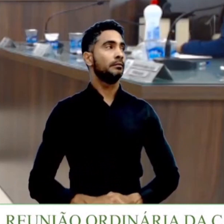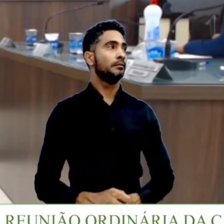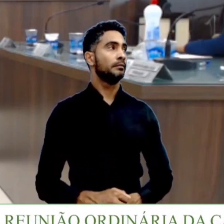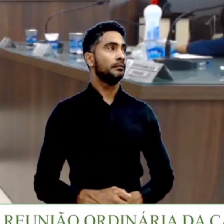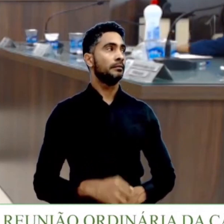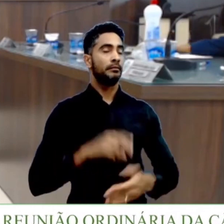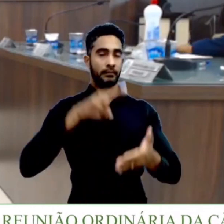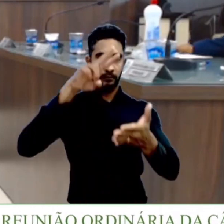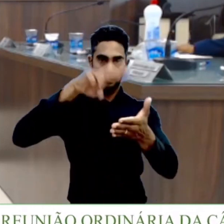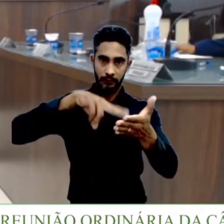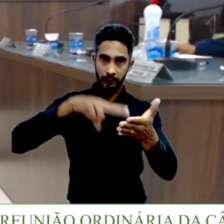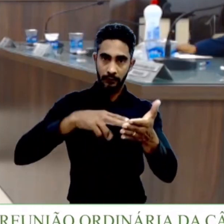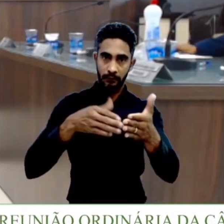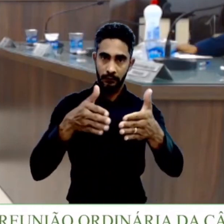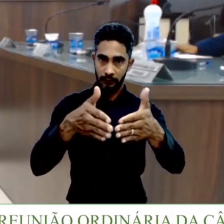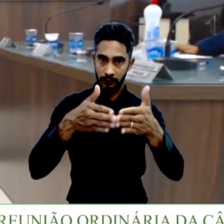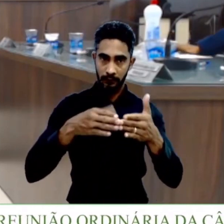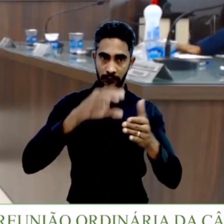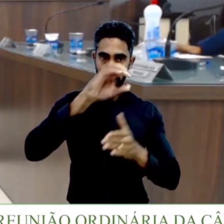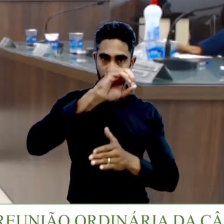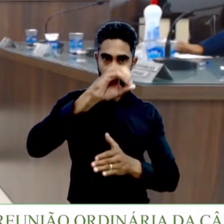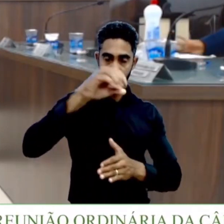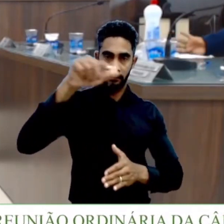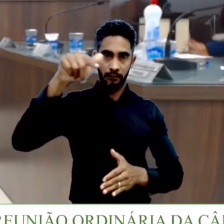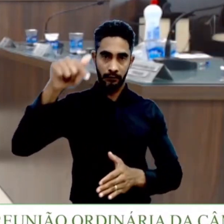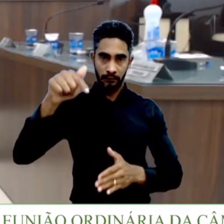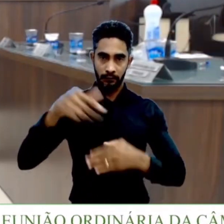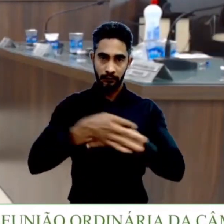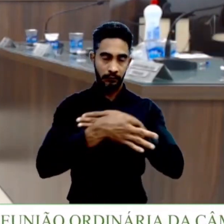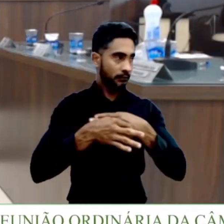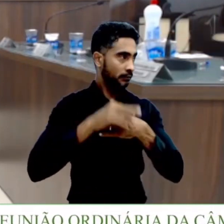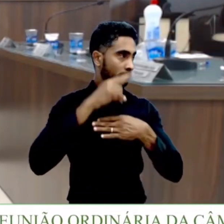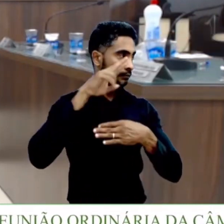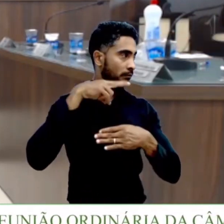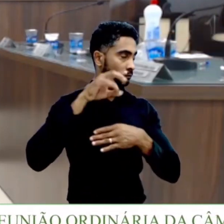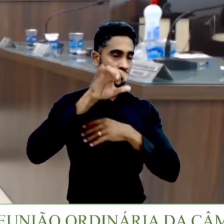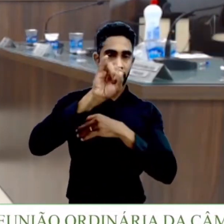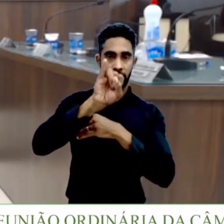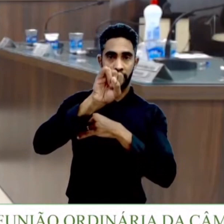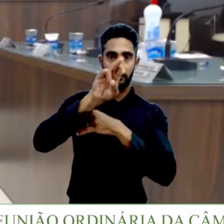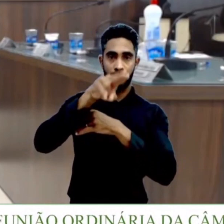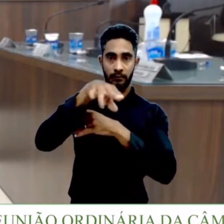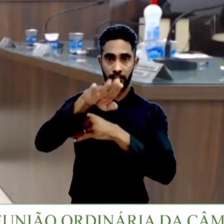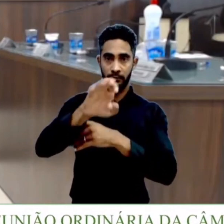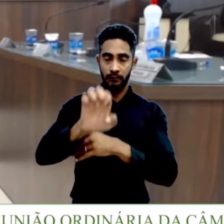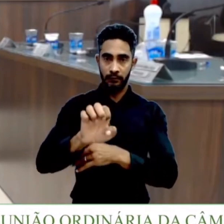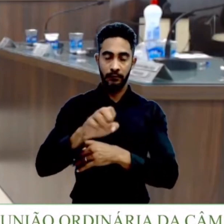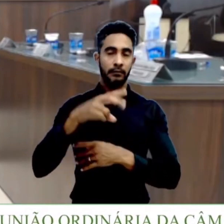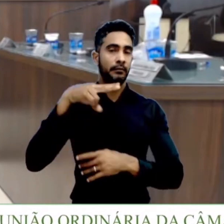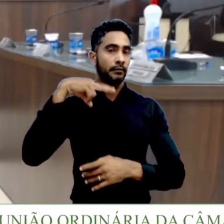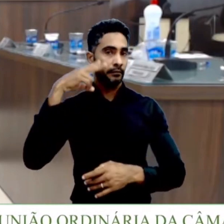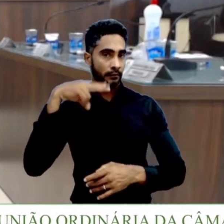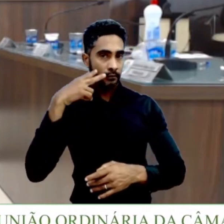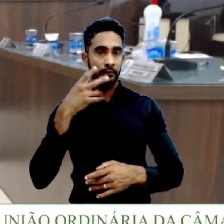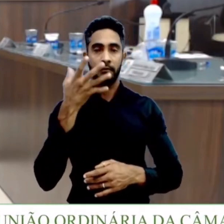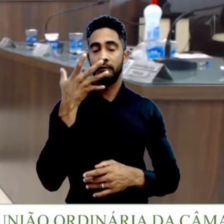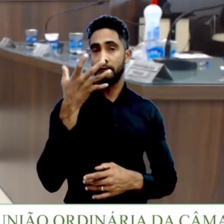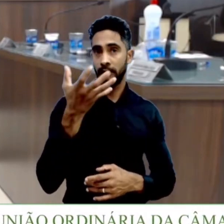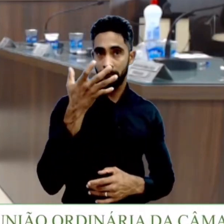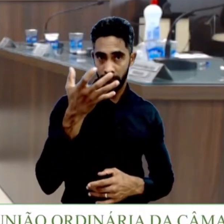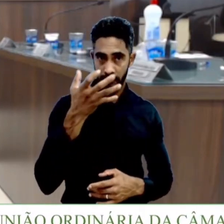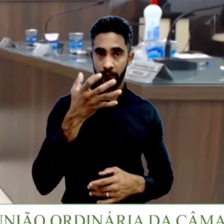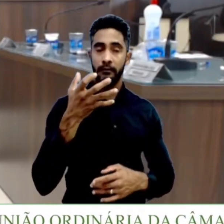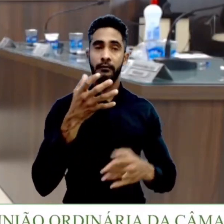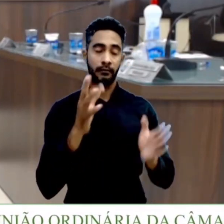Refazendo aí a leitura do requerimento 007, de autoria da vereadora Islane. A vereadora Islane Pedro vem requerer,